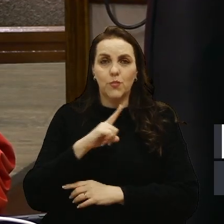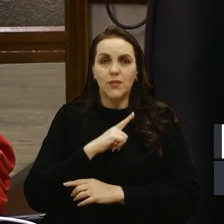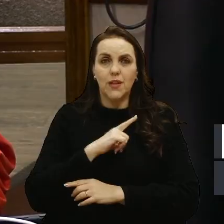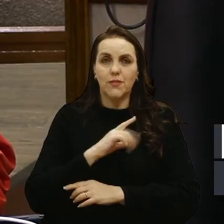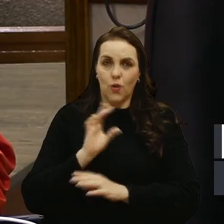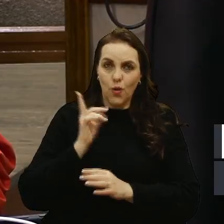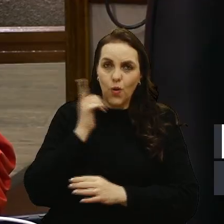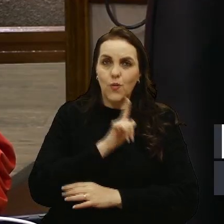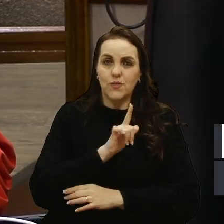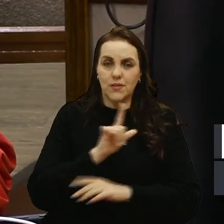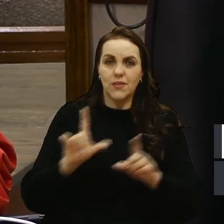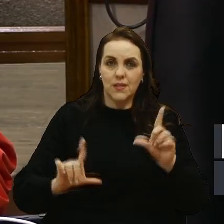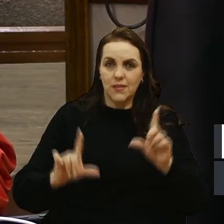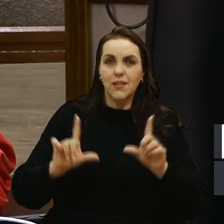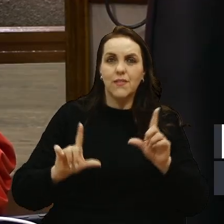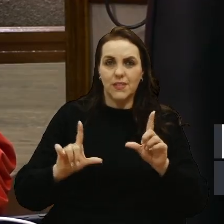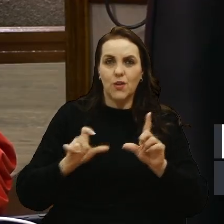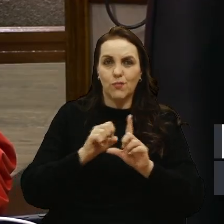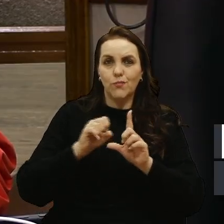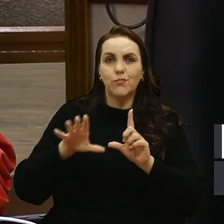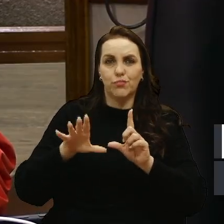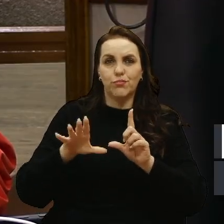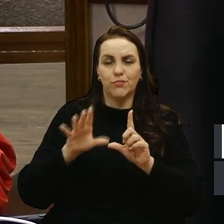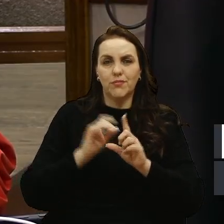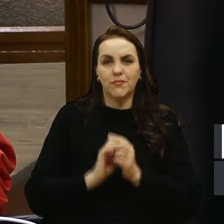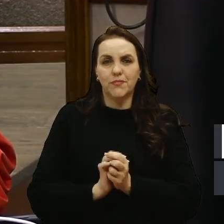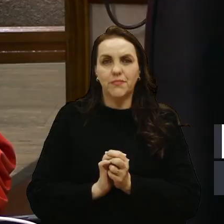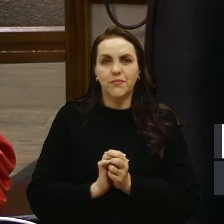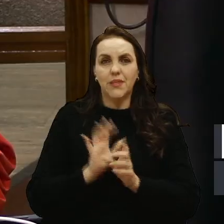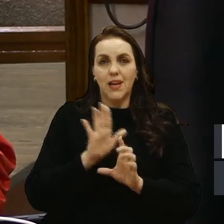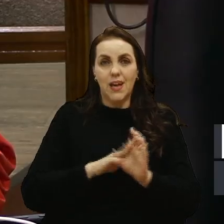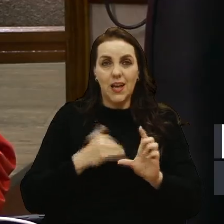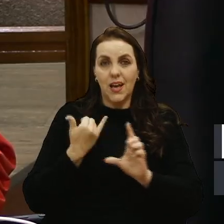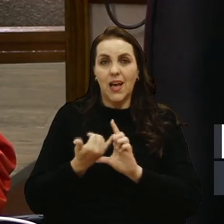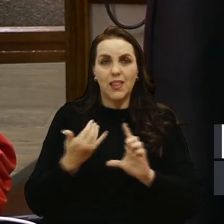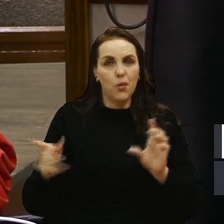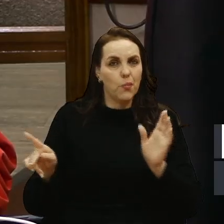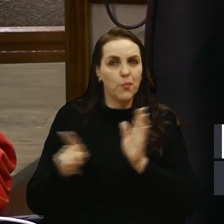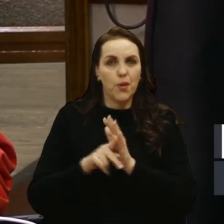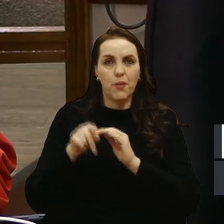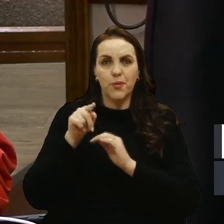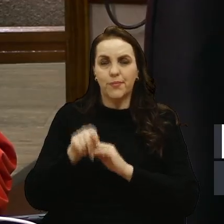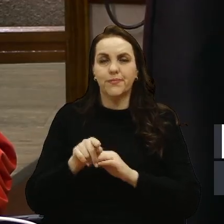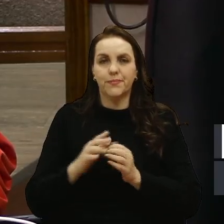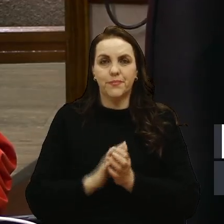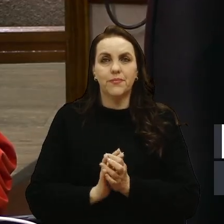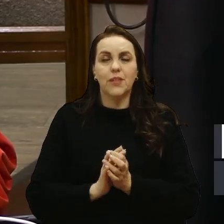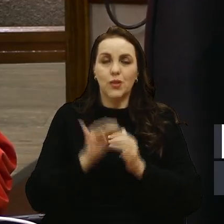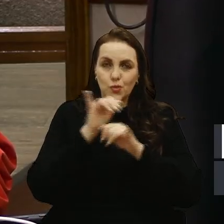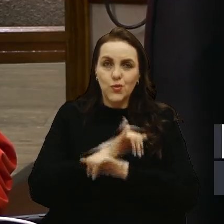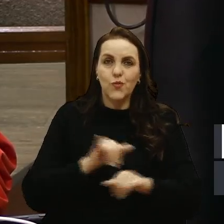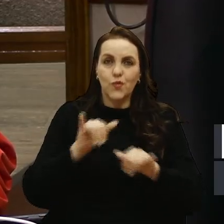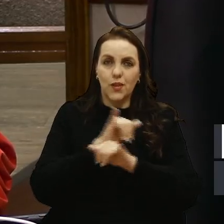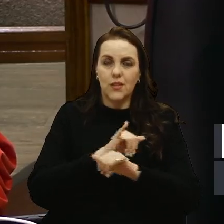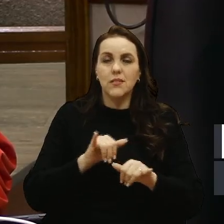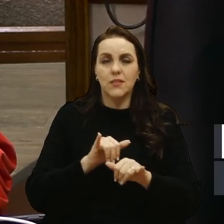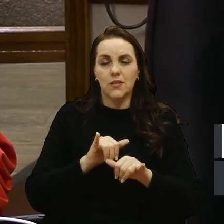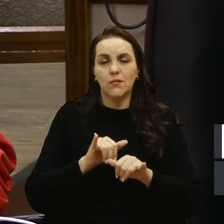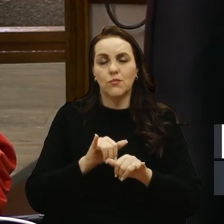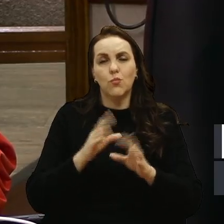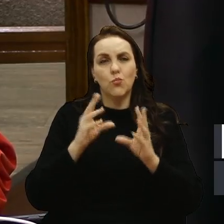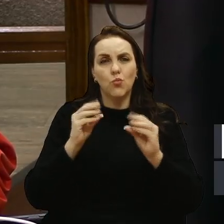aberto, mais uma TV que vai nos dar condições de que a gente também possa divulgar com